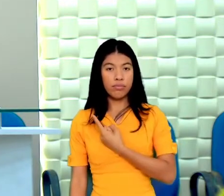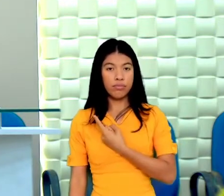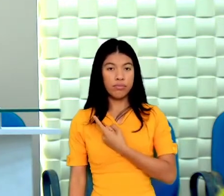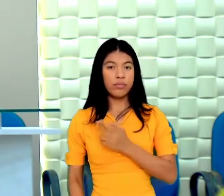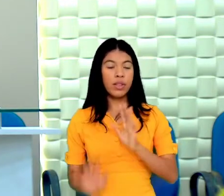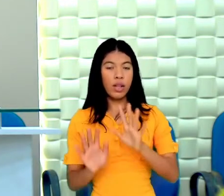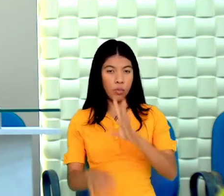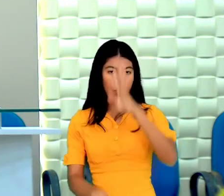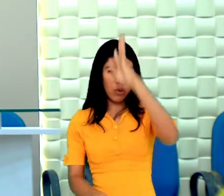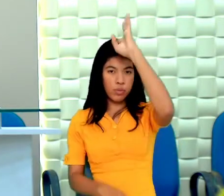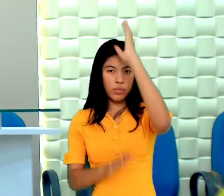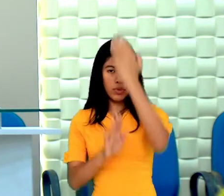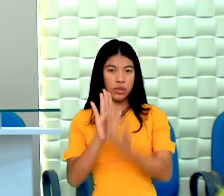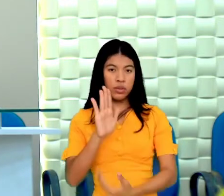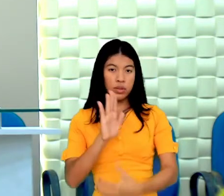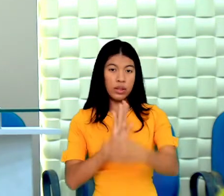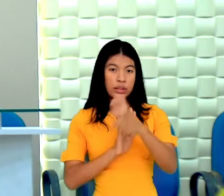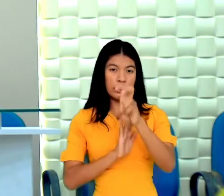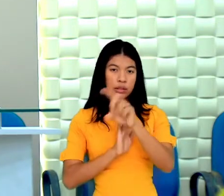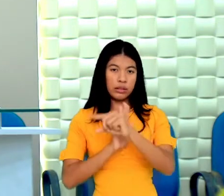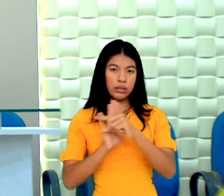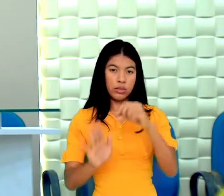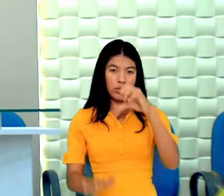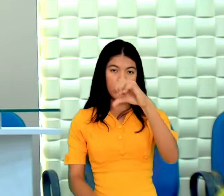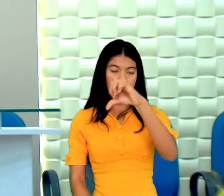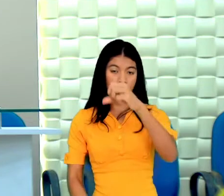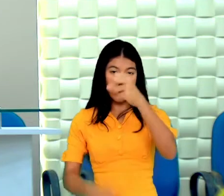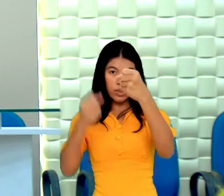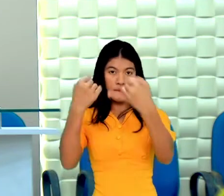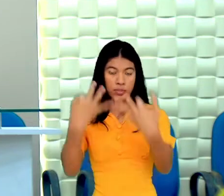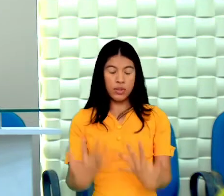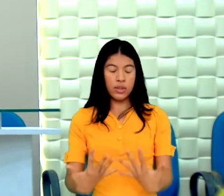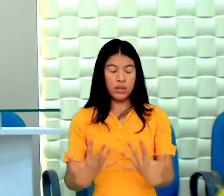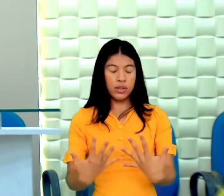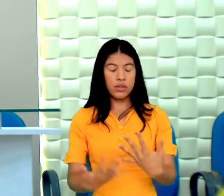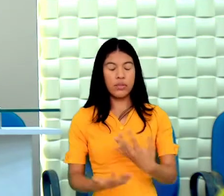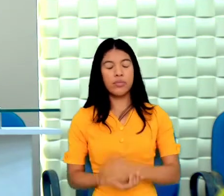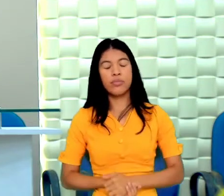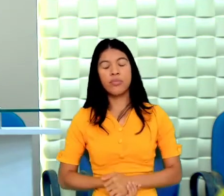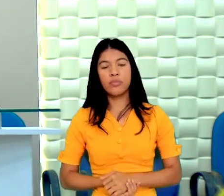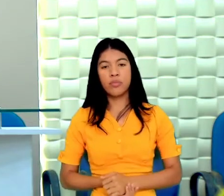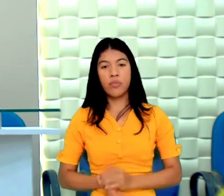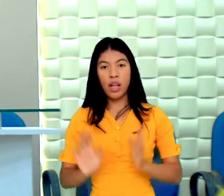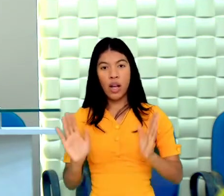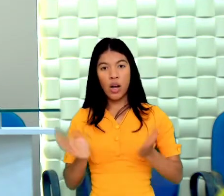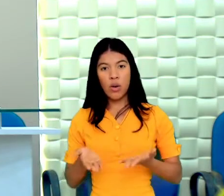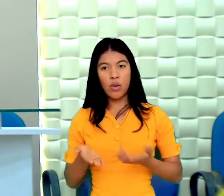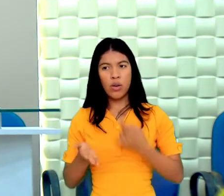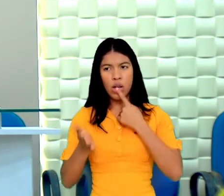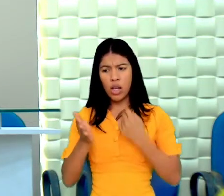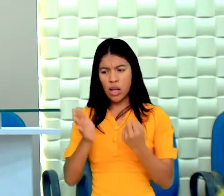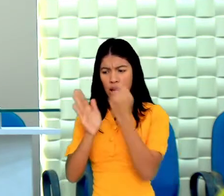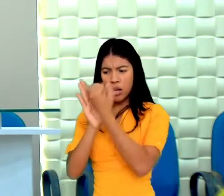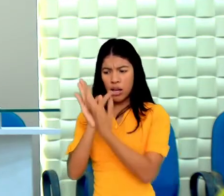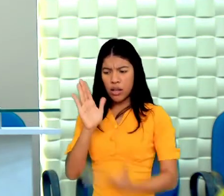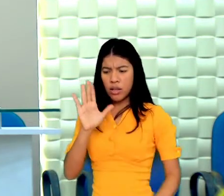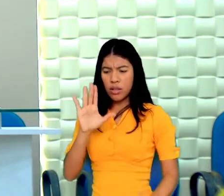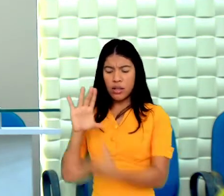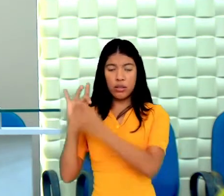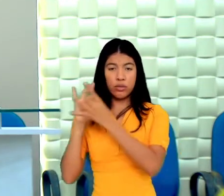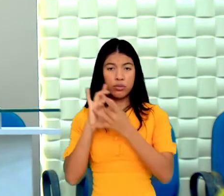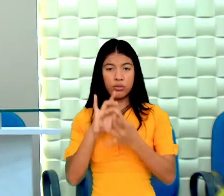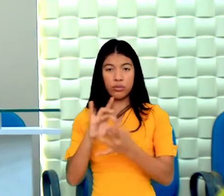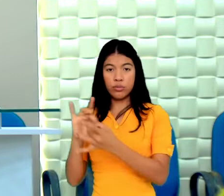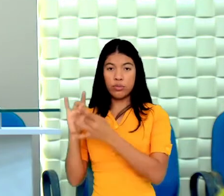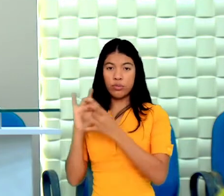5:9 diz: muito mais agora, sendo justificados pelo seu sangue, seremos salvos da ira